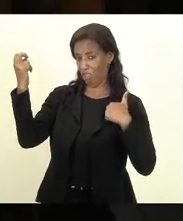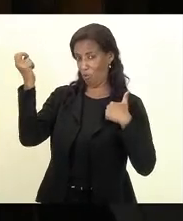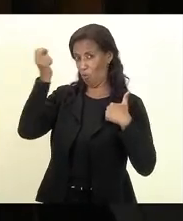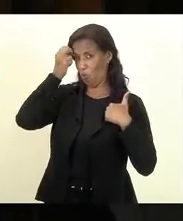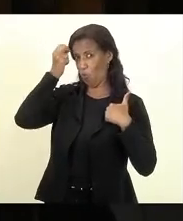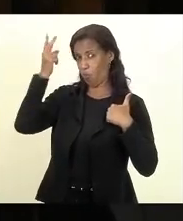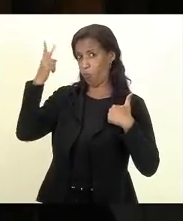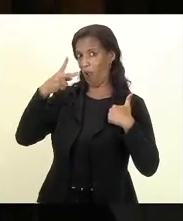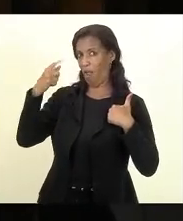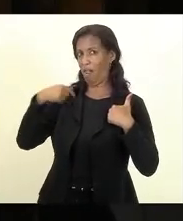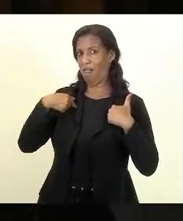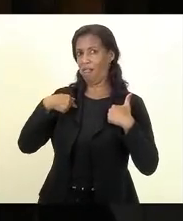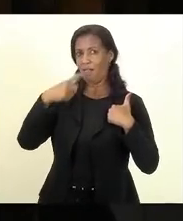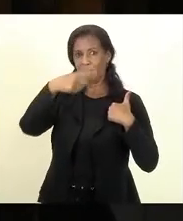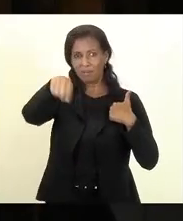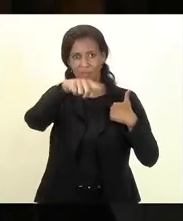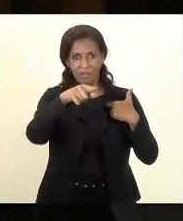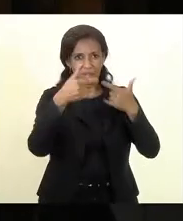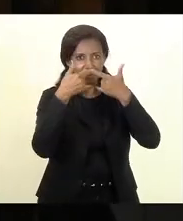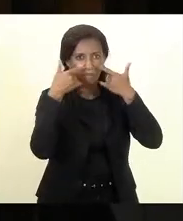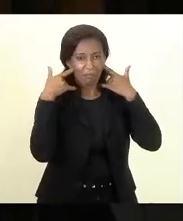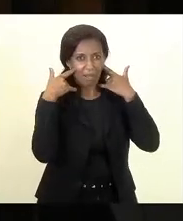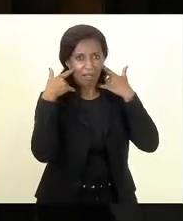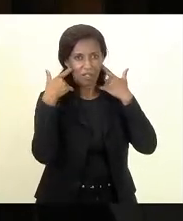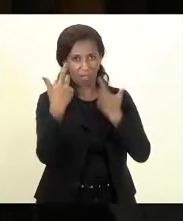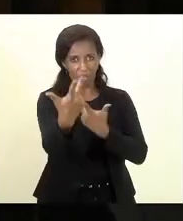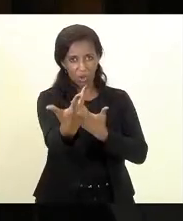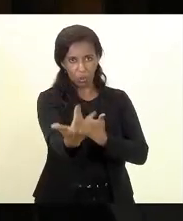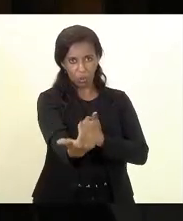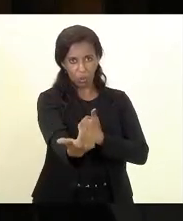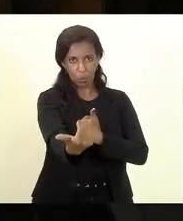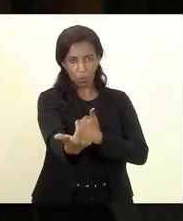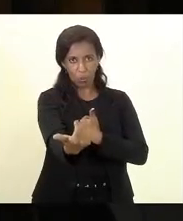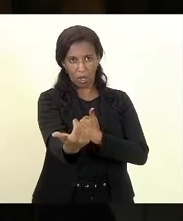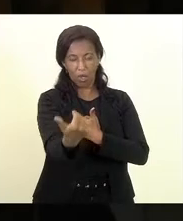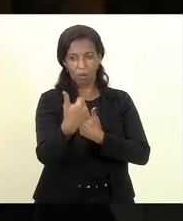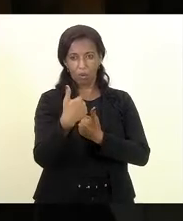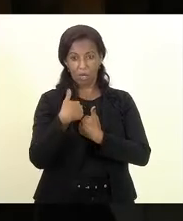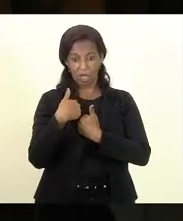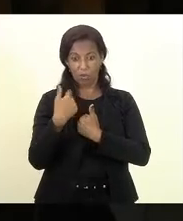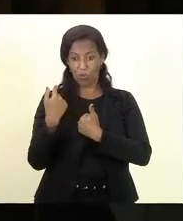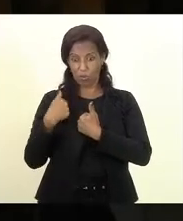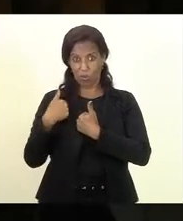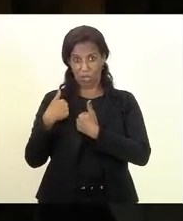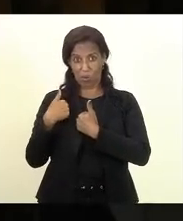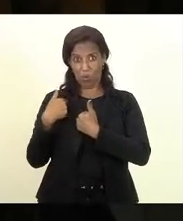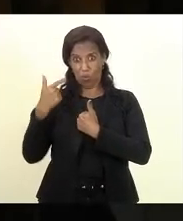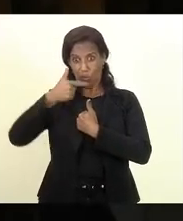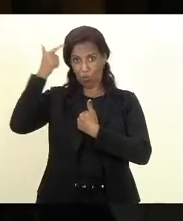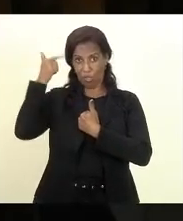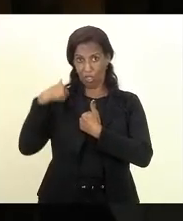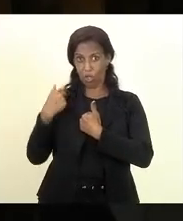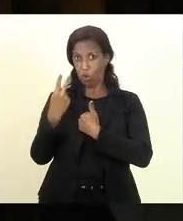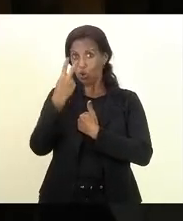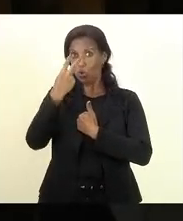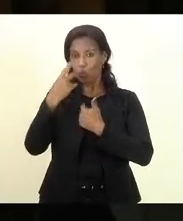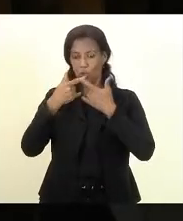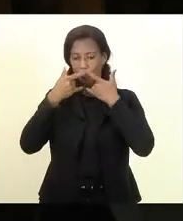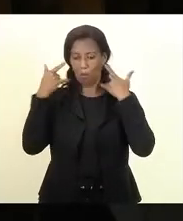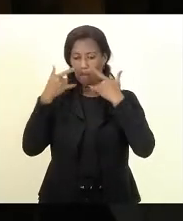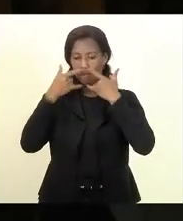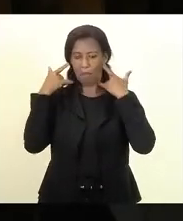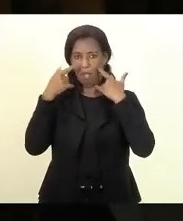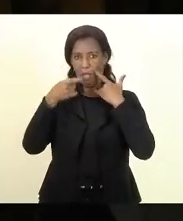os senhores que estão com máscara, como eu, que uso duas, são todos